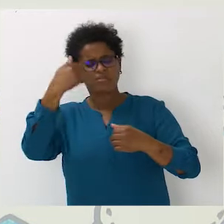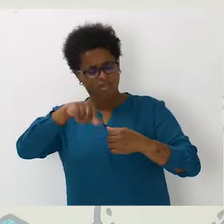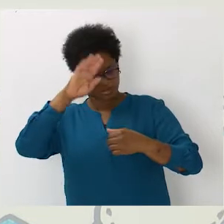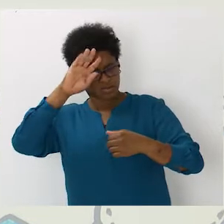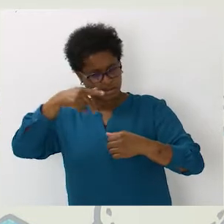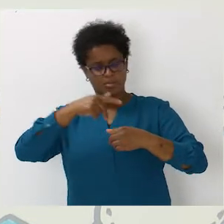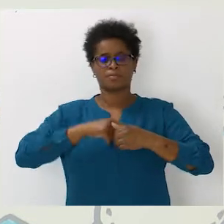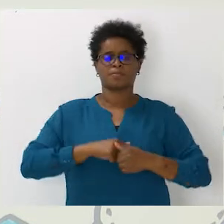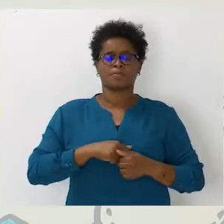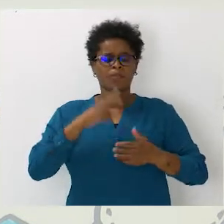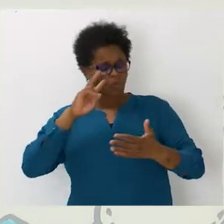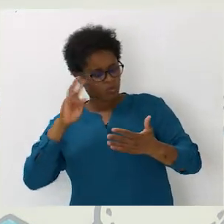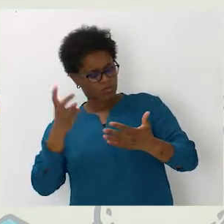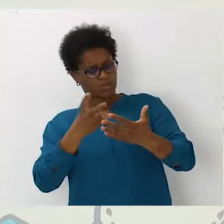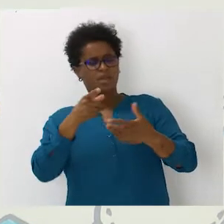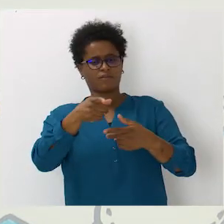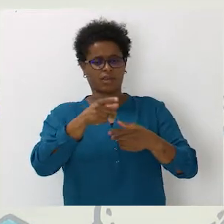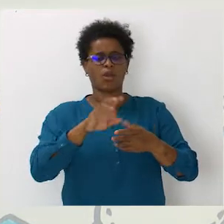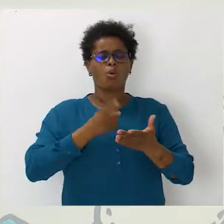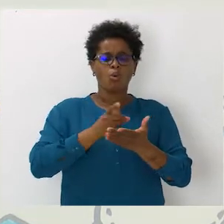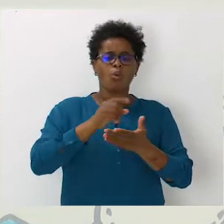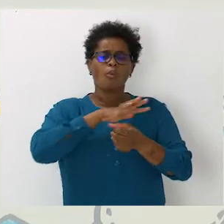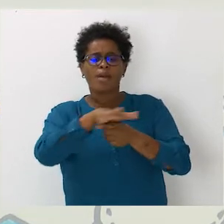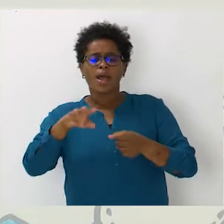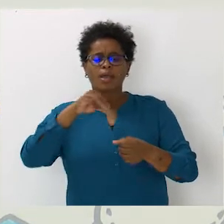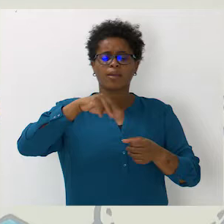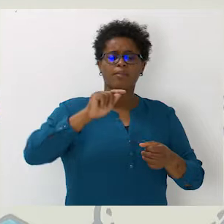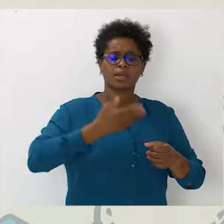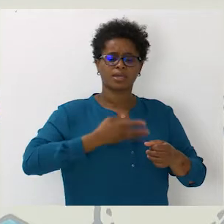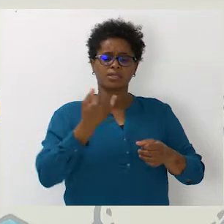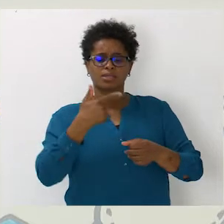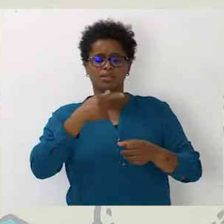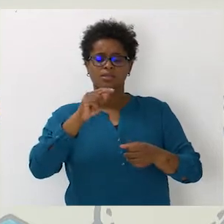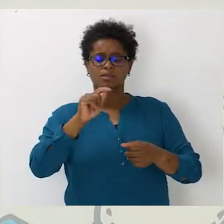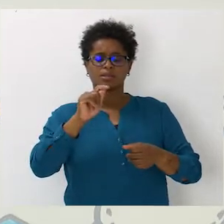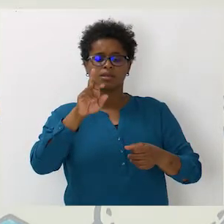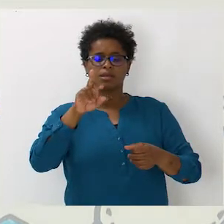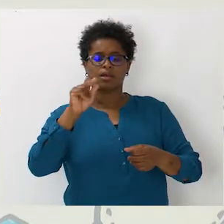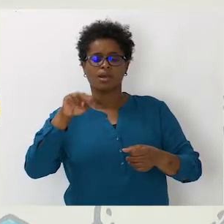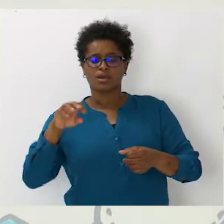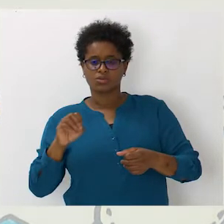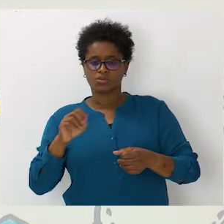saber. Observem o mar Mediterrâneo, estão vendo?